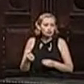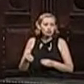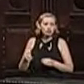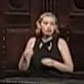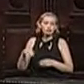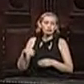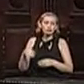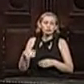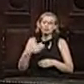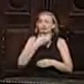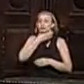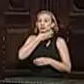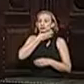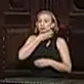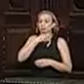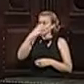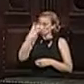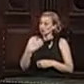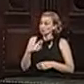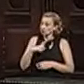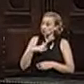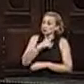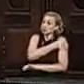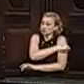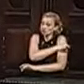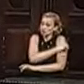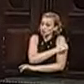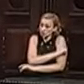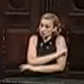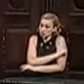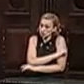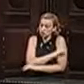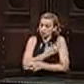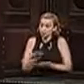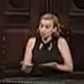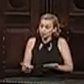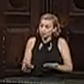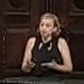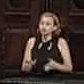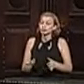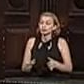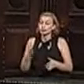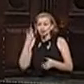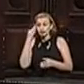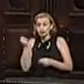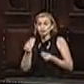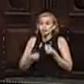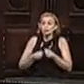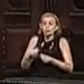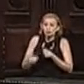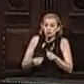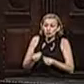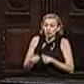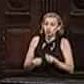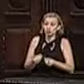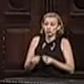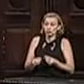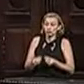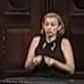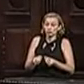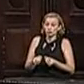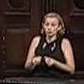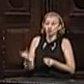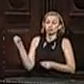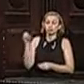nos debates, mas passado quase um ano, a inação da atual administração está paralisando a cidade do